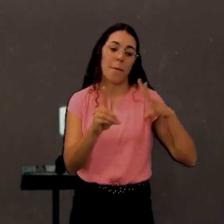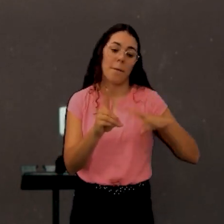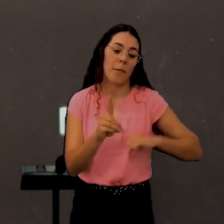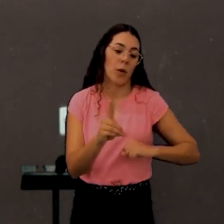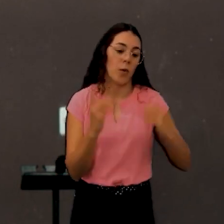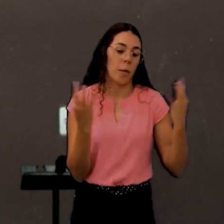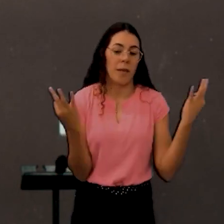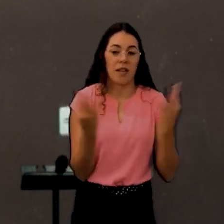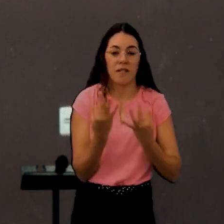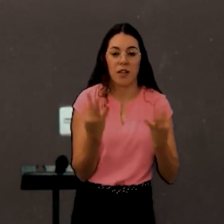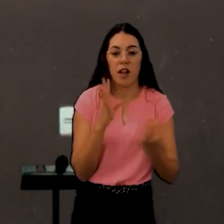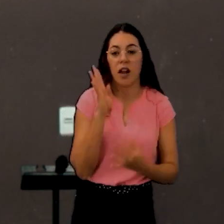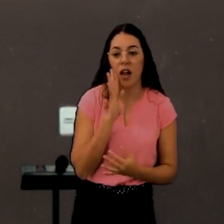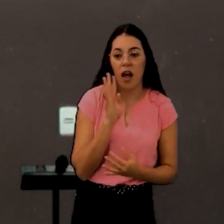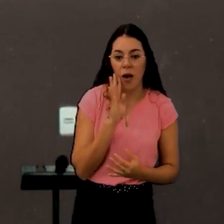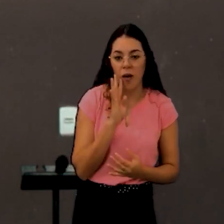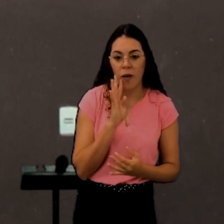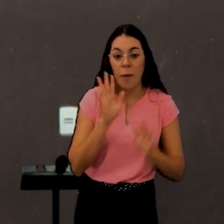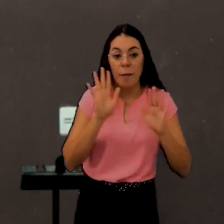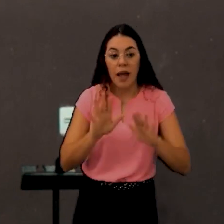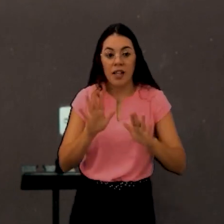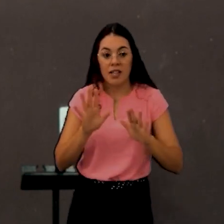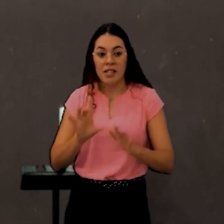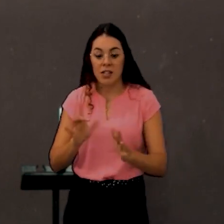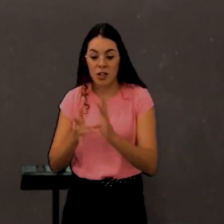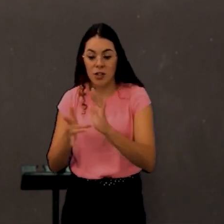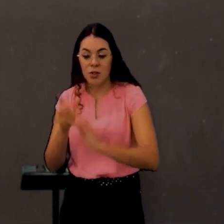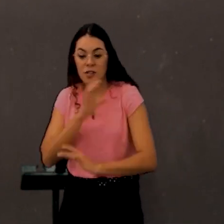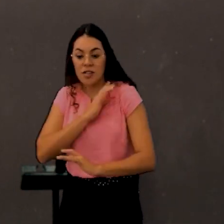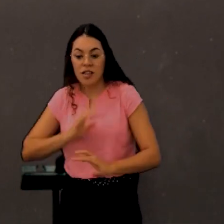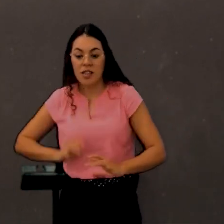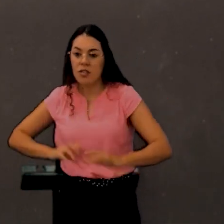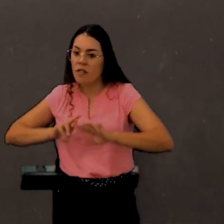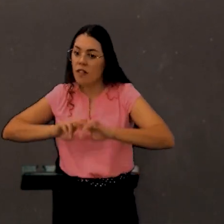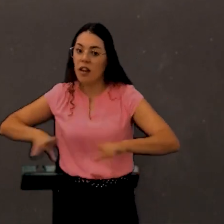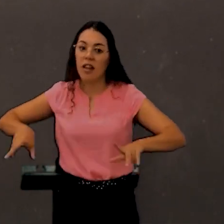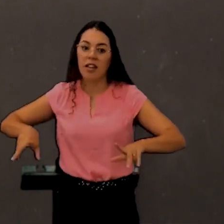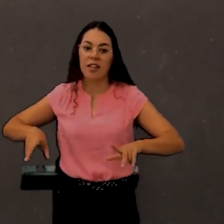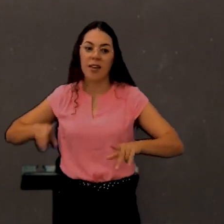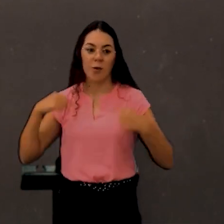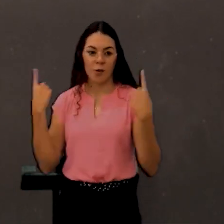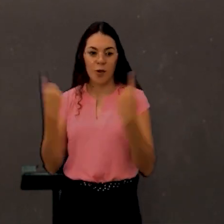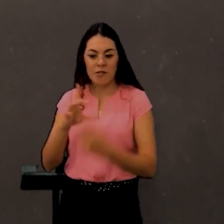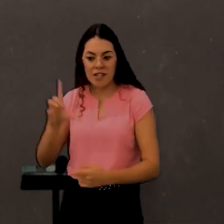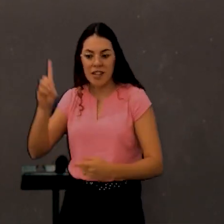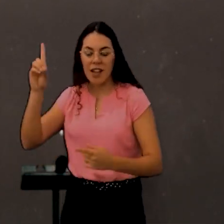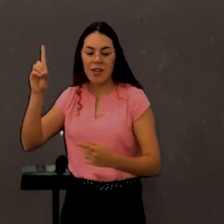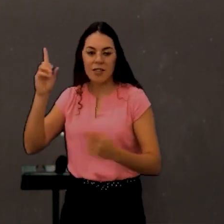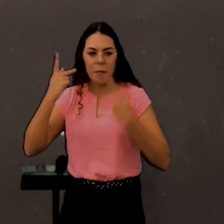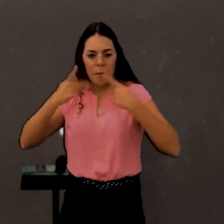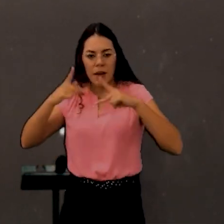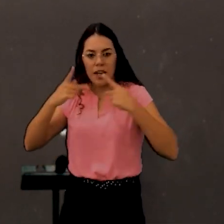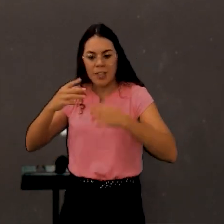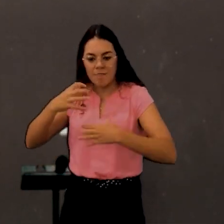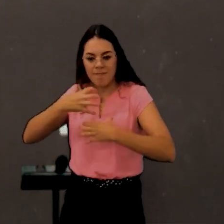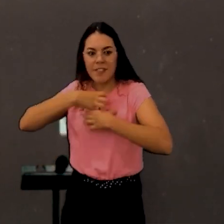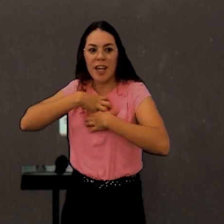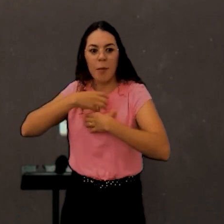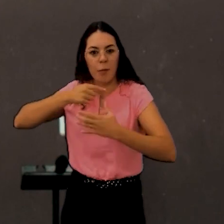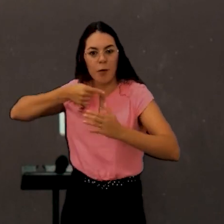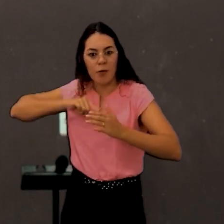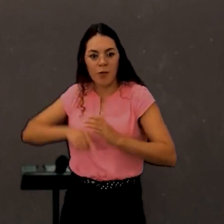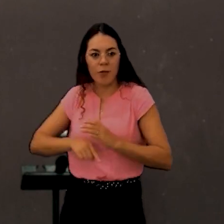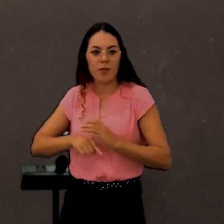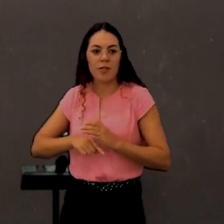muito legalzão. Mas o nosso Cristo não é assim. O nosso Cristo, quando ele é pregado, ele toca na ferida. Quando